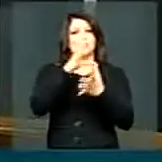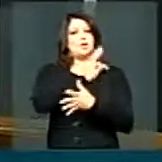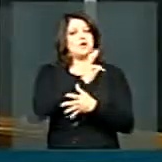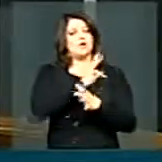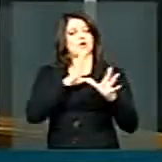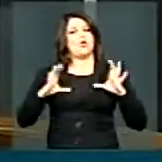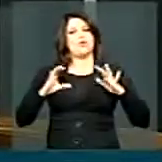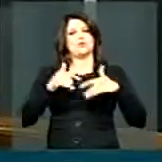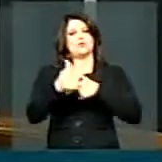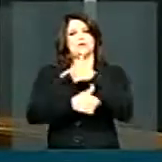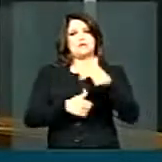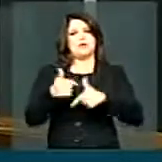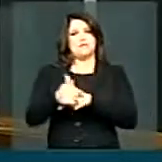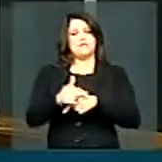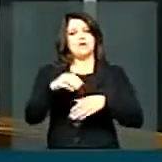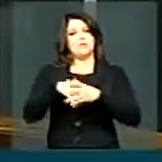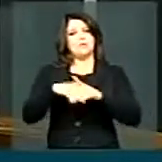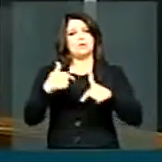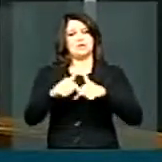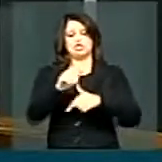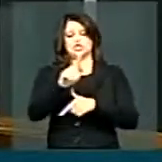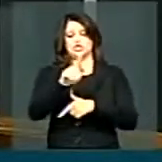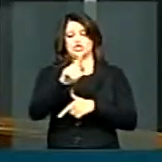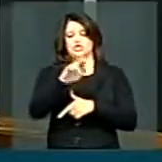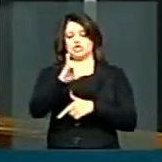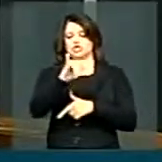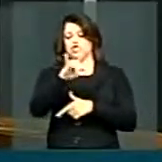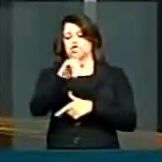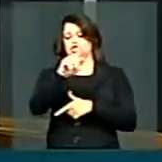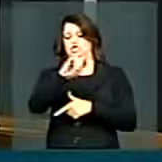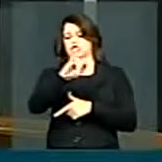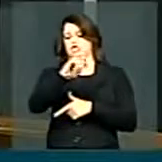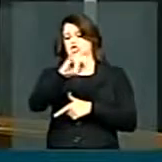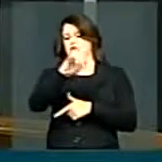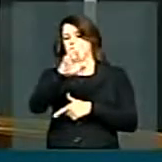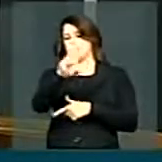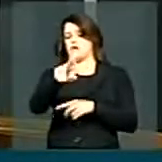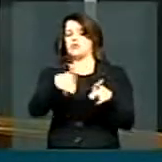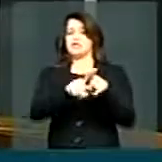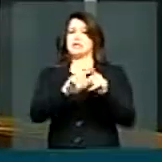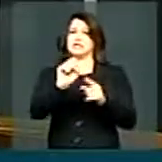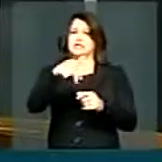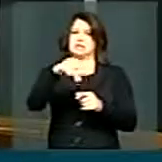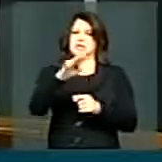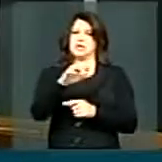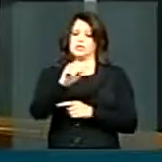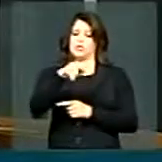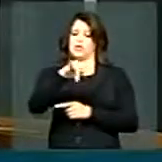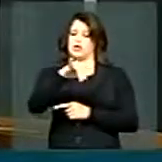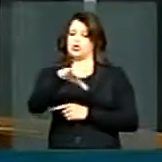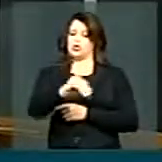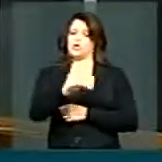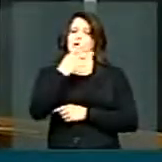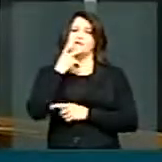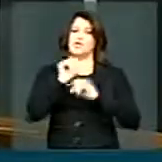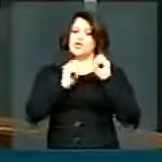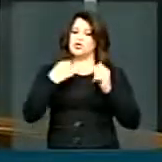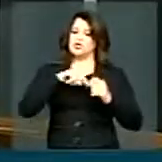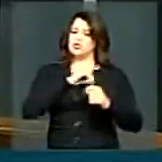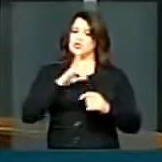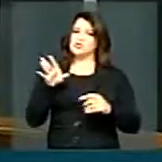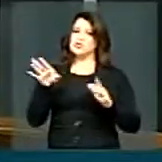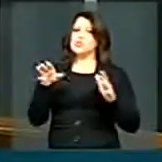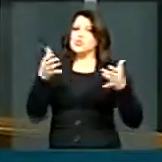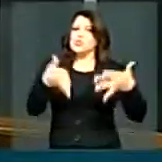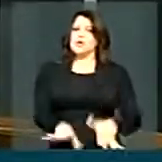do Trabalho nos canteiros de obras, sobretudo de Jirau e Santo Antônio, porque já estivemos em Belo Monte. Então, nós não queremos chegar